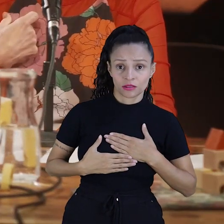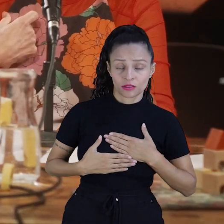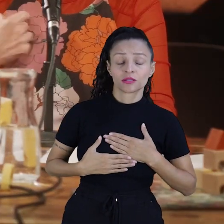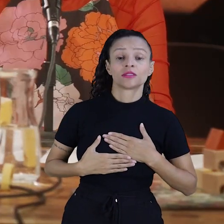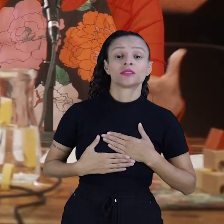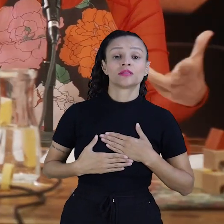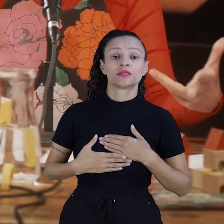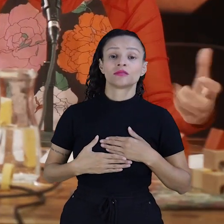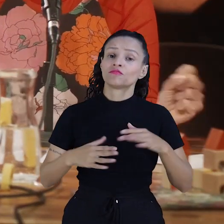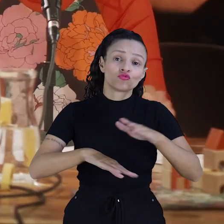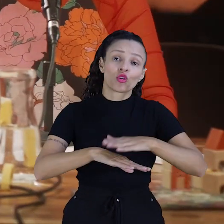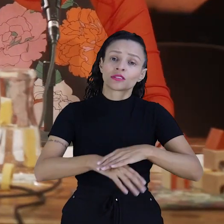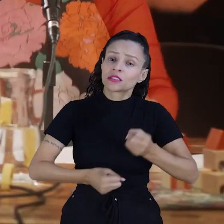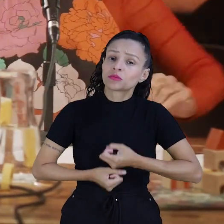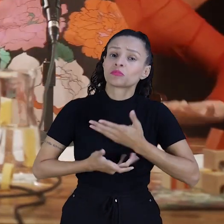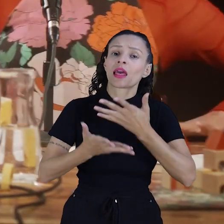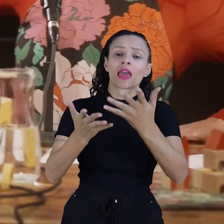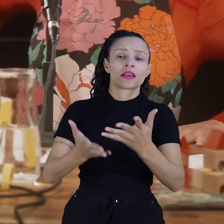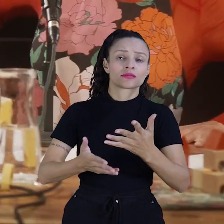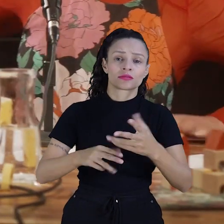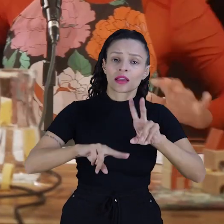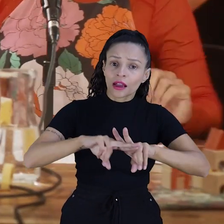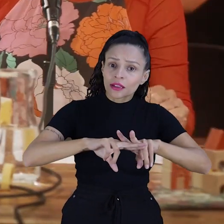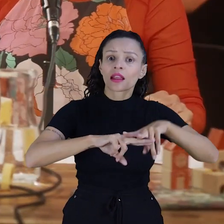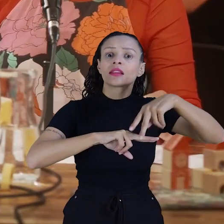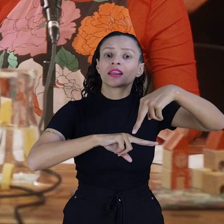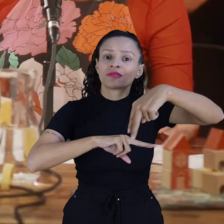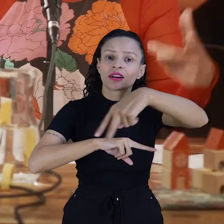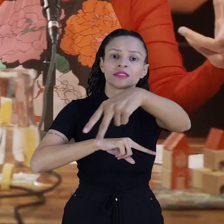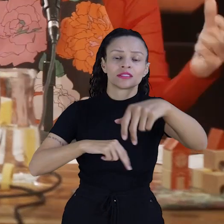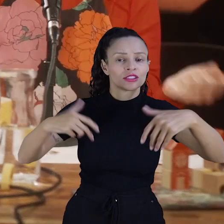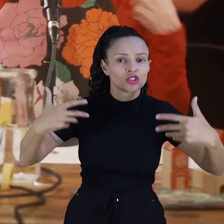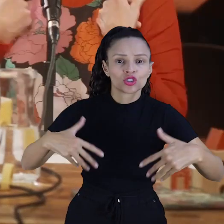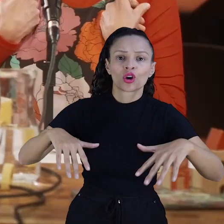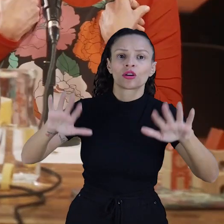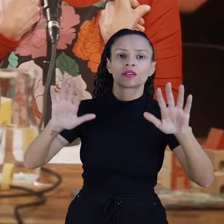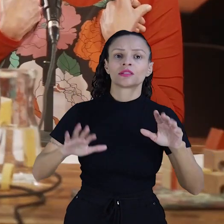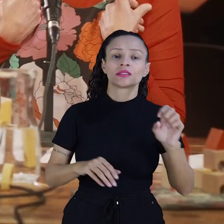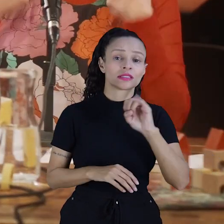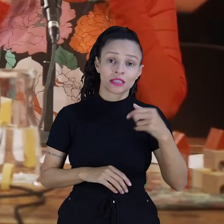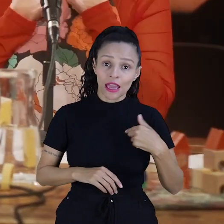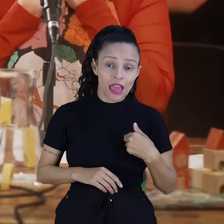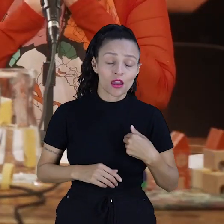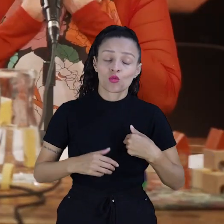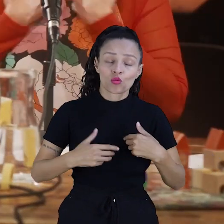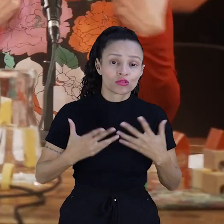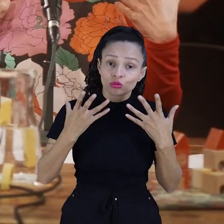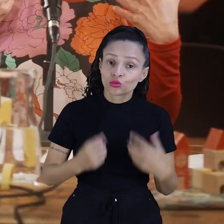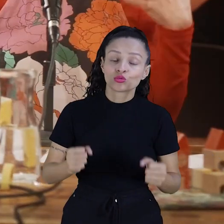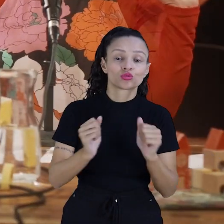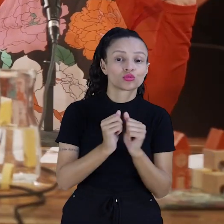livre? Expressem-se, levantem da cadeira, joguem se eu não jogo, se eu não me